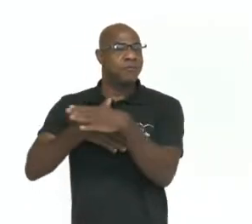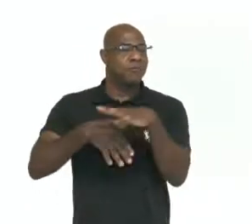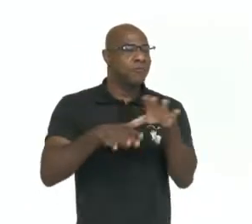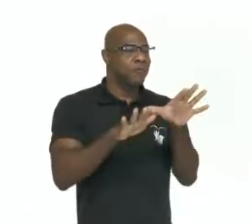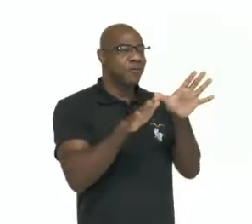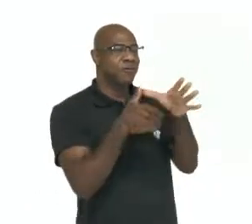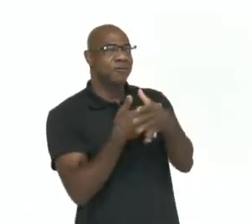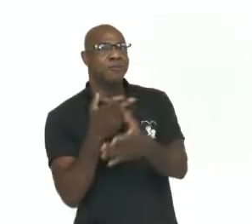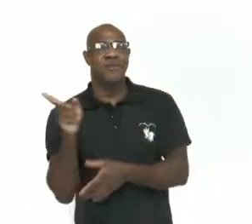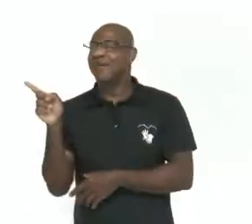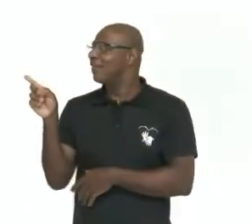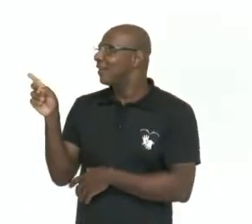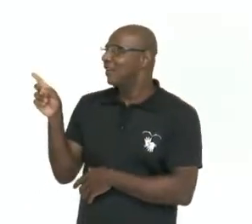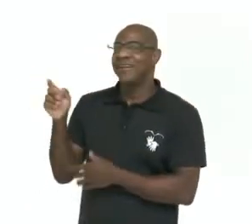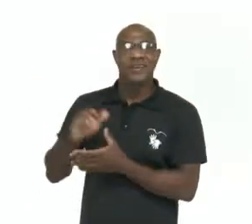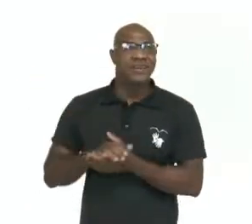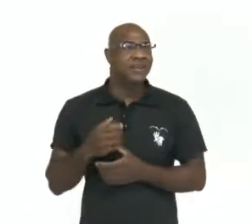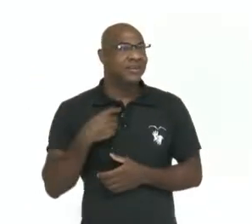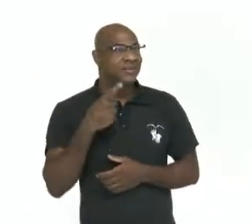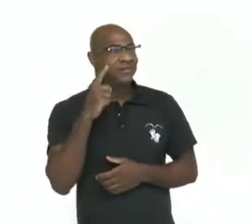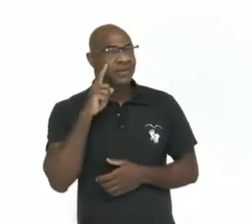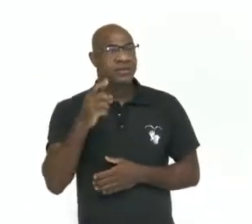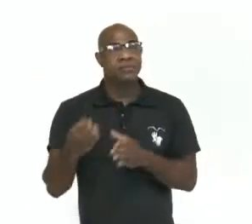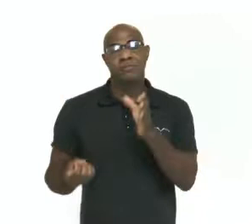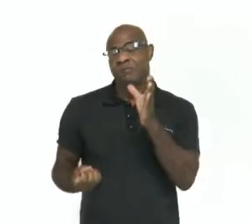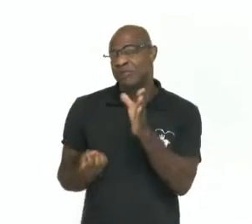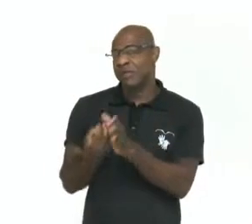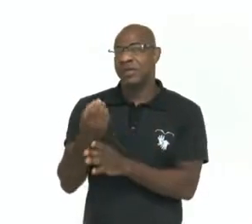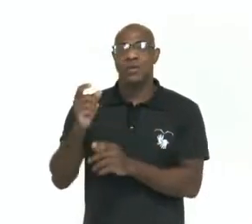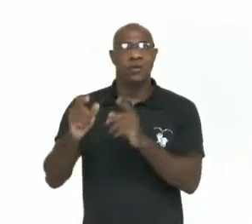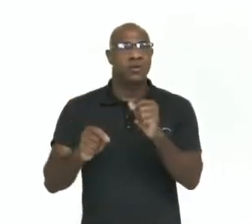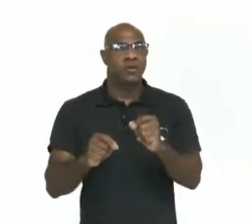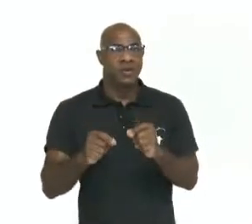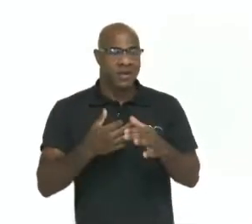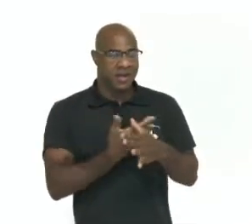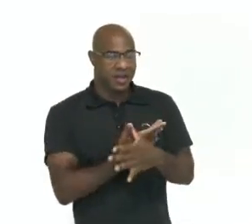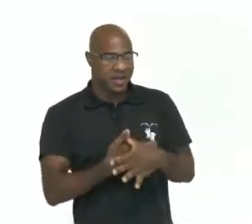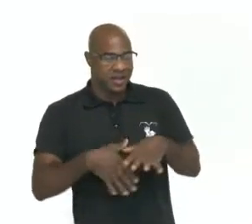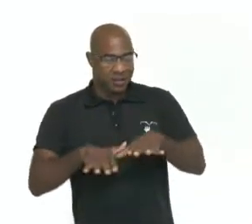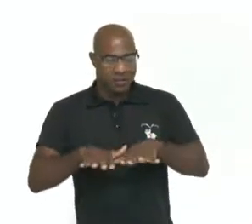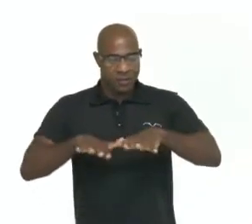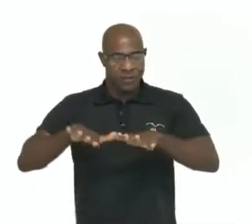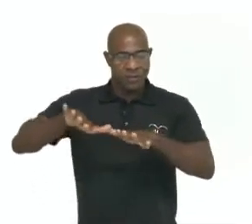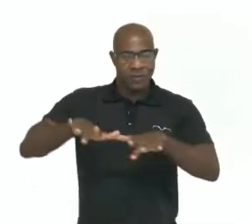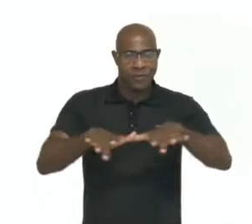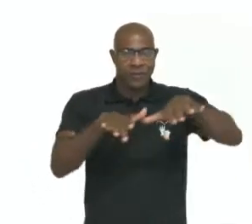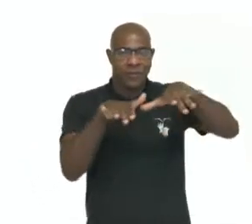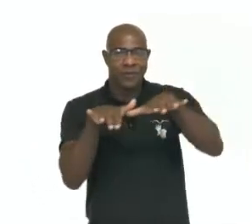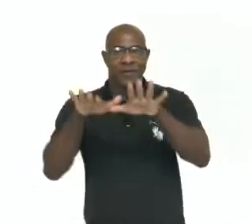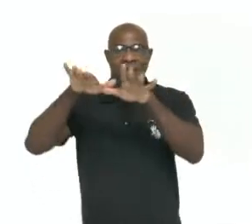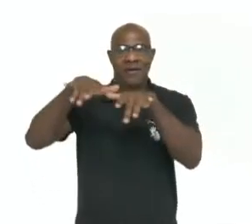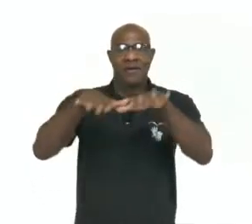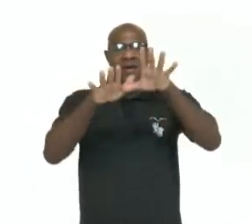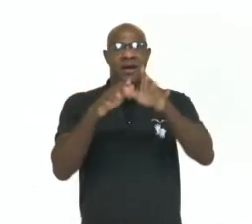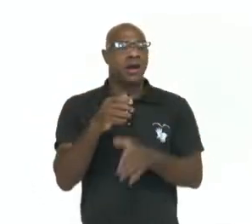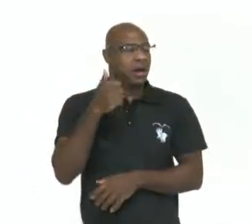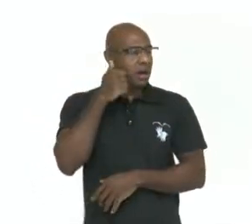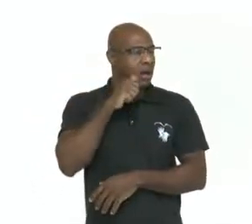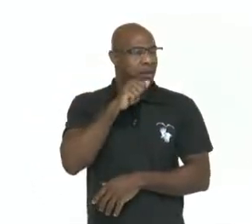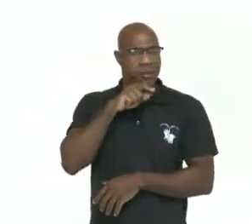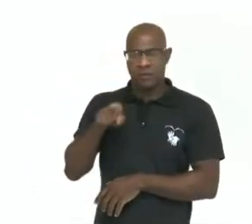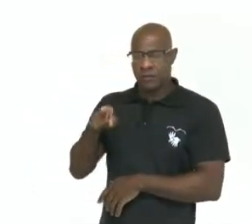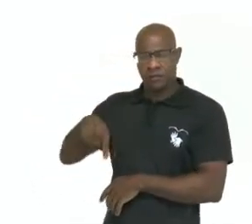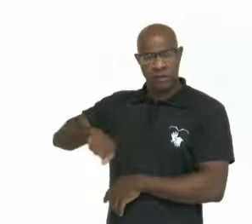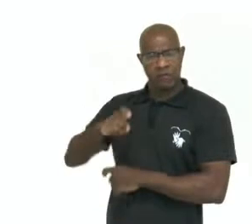de Ciá e Eupídia e queriam formar um tapete voador para transportá-lo ao 7º céu, a mãe decidiu levá-lo ao